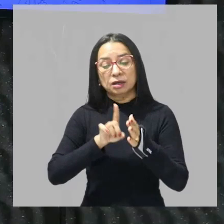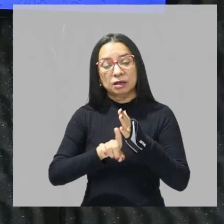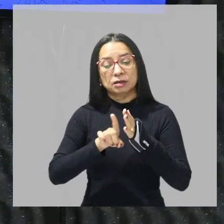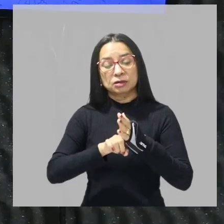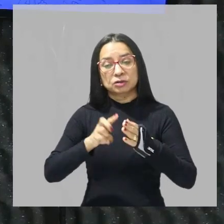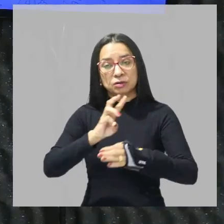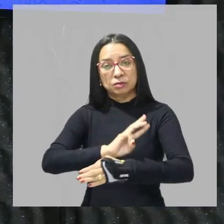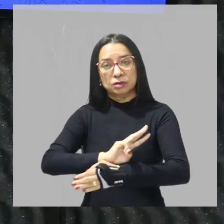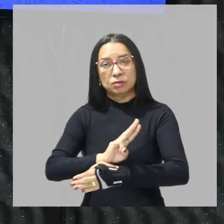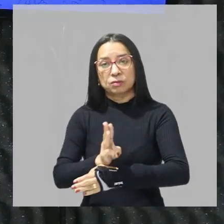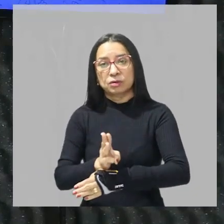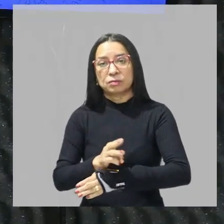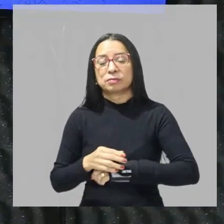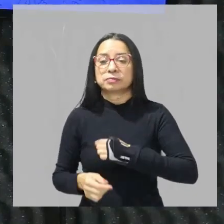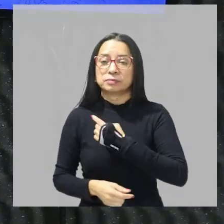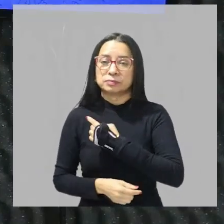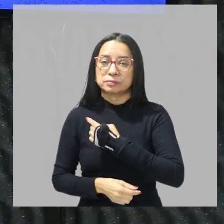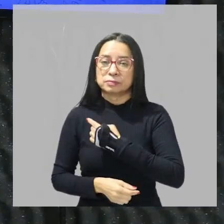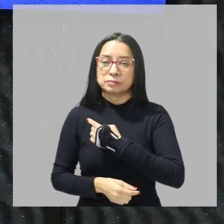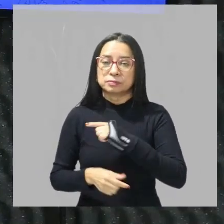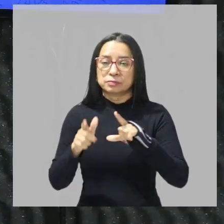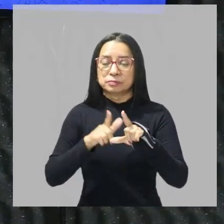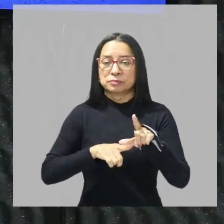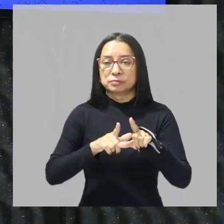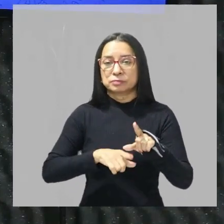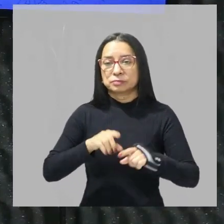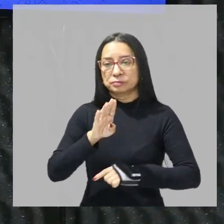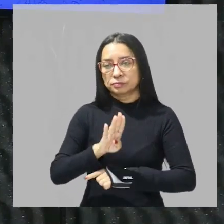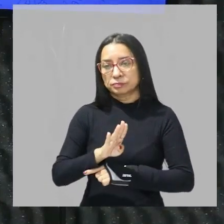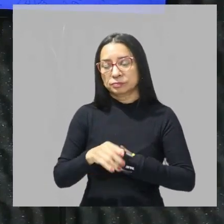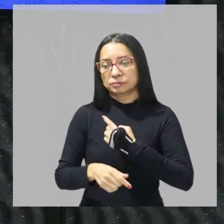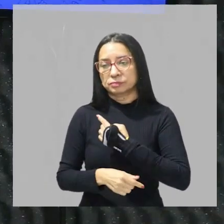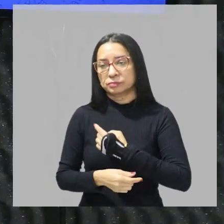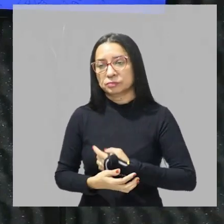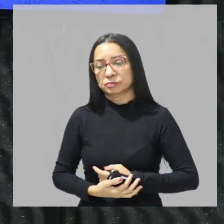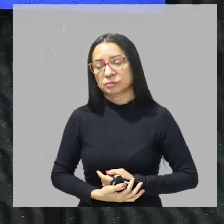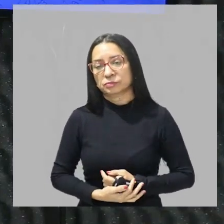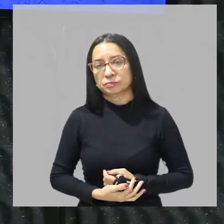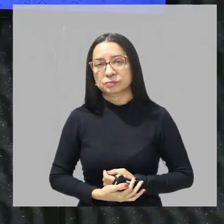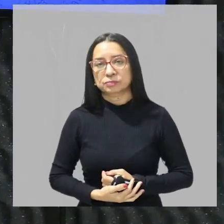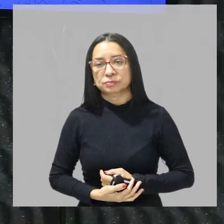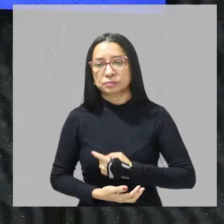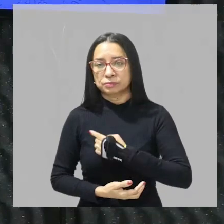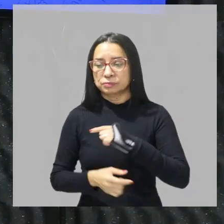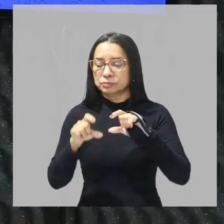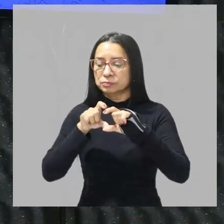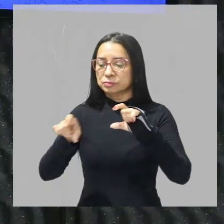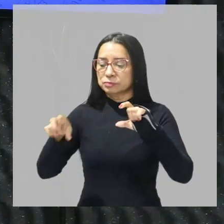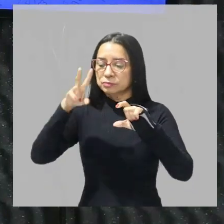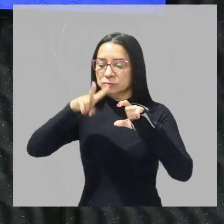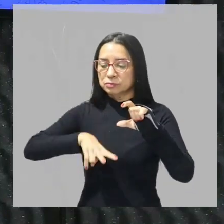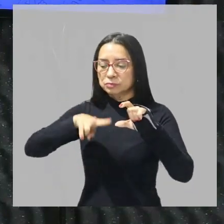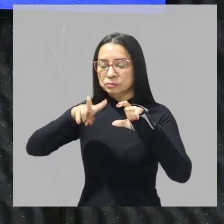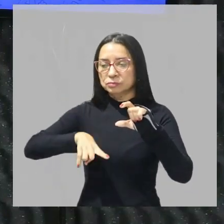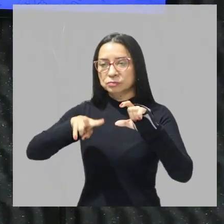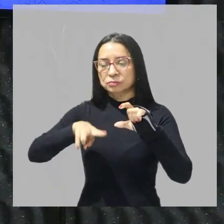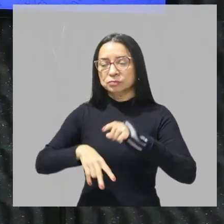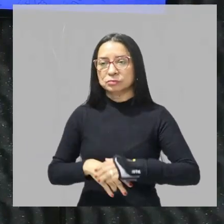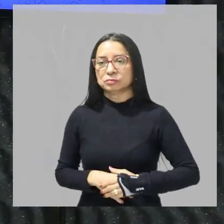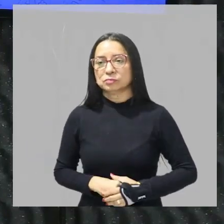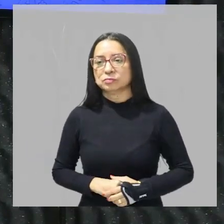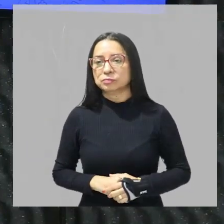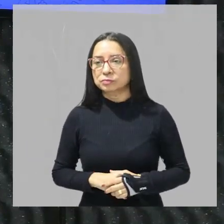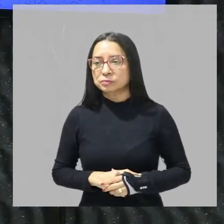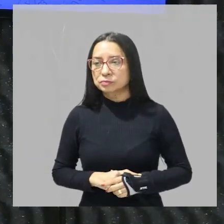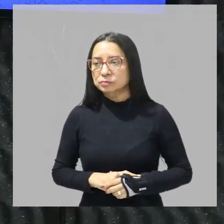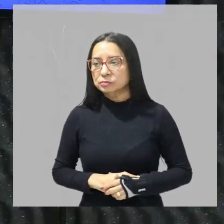aplicação, segunda etapa. Olha o que ela diz. Diga qual dos componentes bióticos é responsável